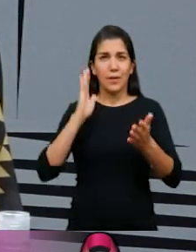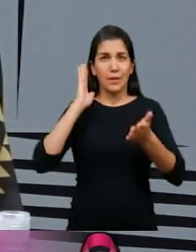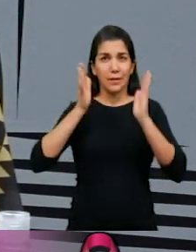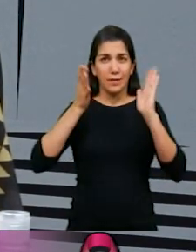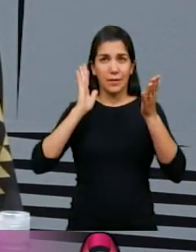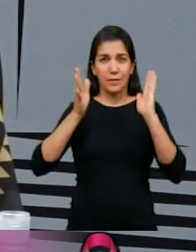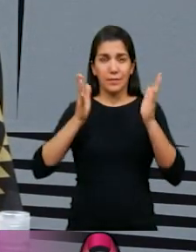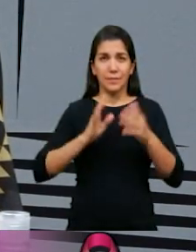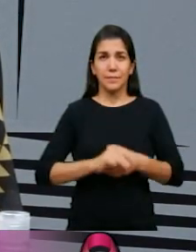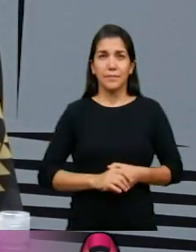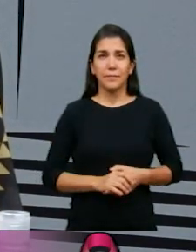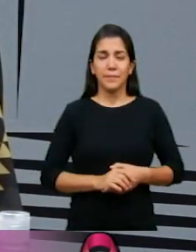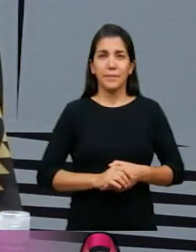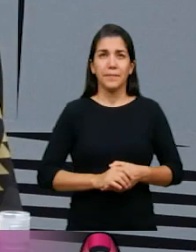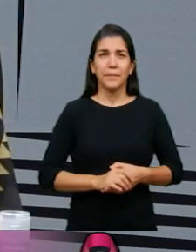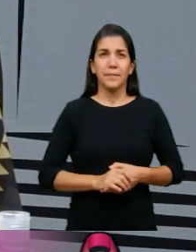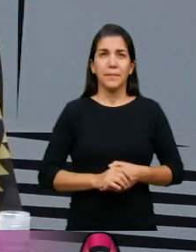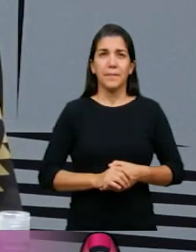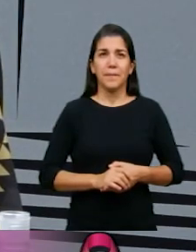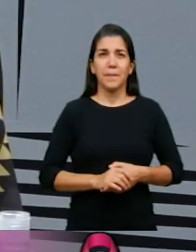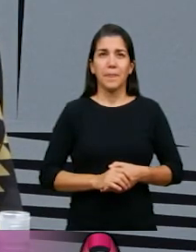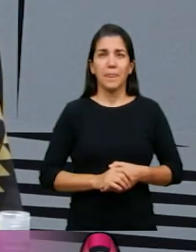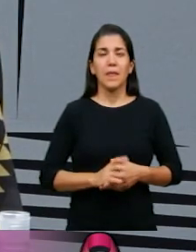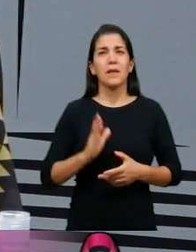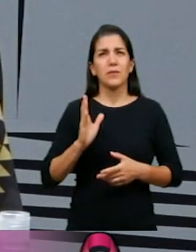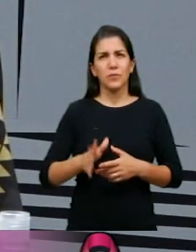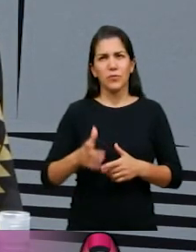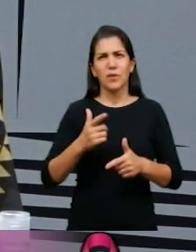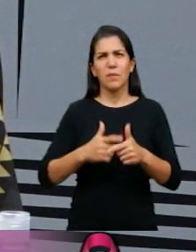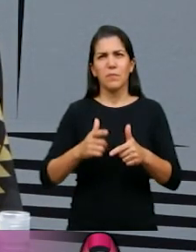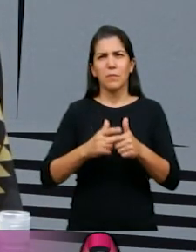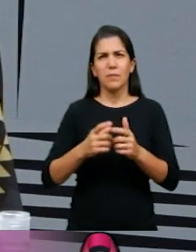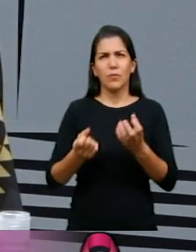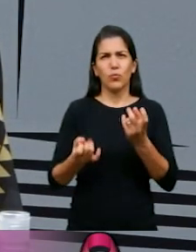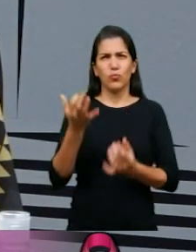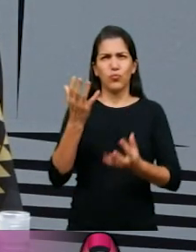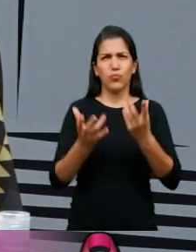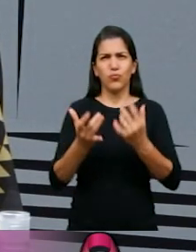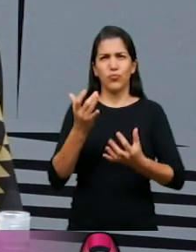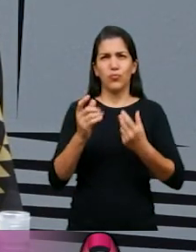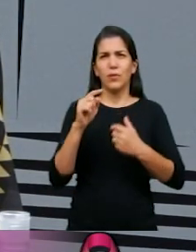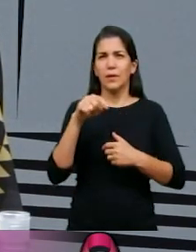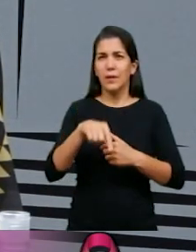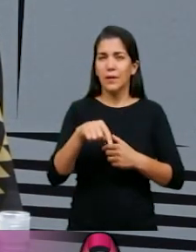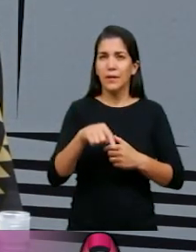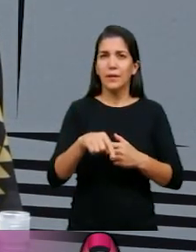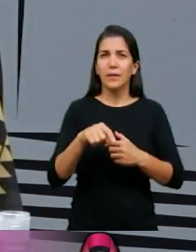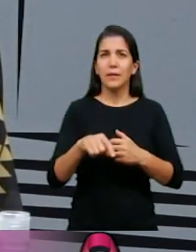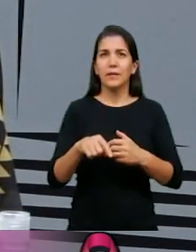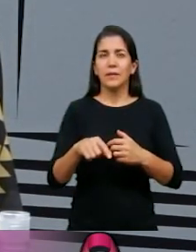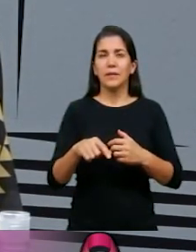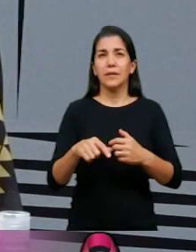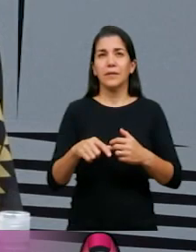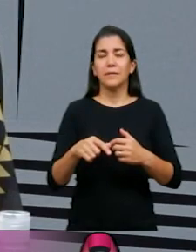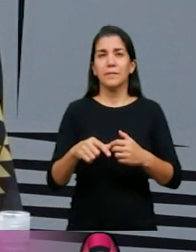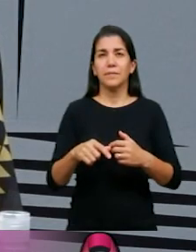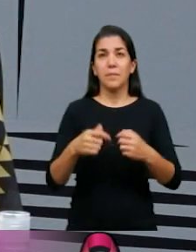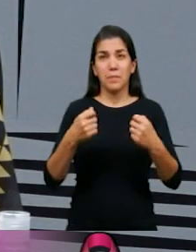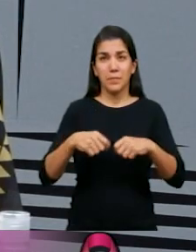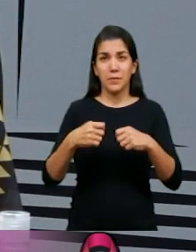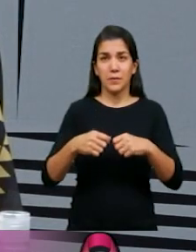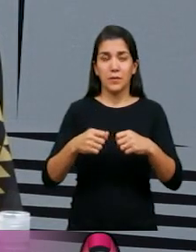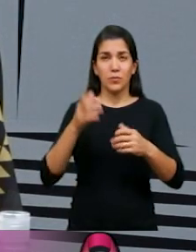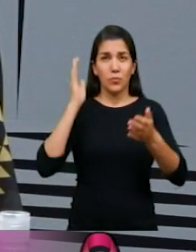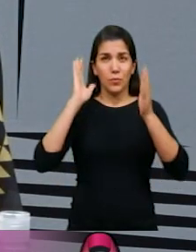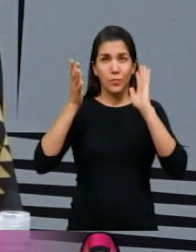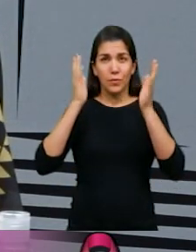de grande porte, considerando que já houve no calçadão incêndios de pequenas e grandes proporções, quando foi necessário